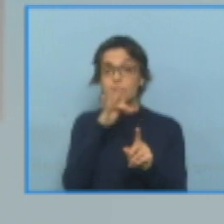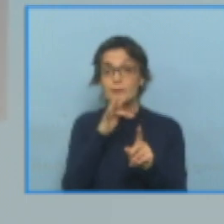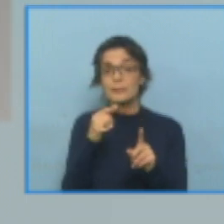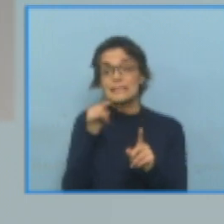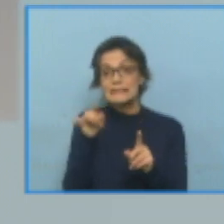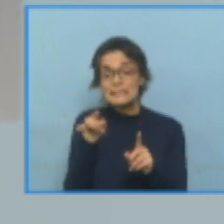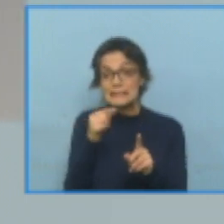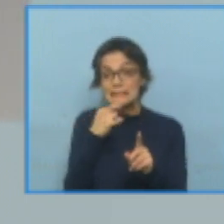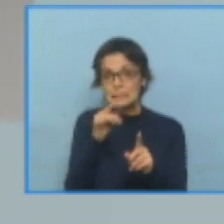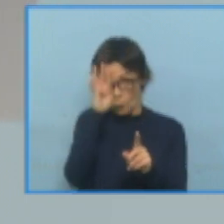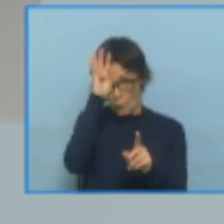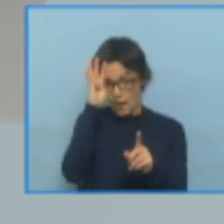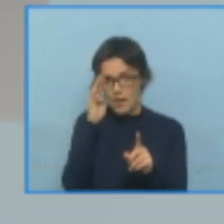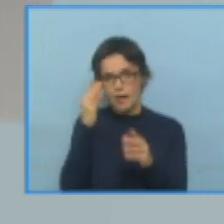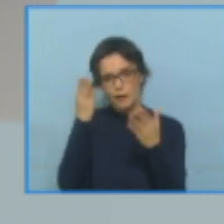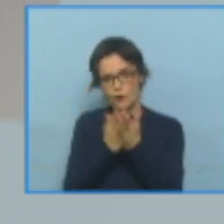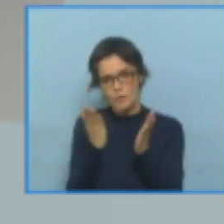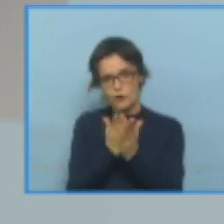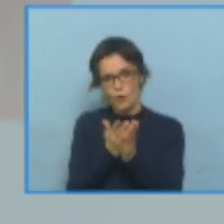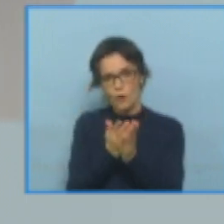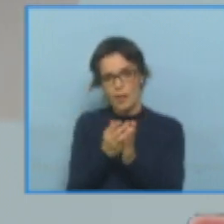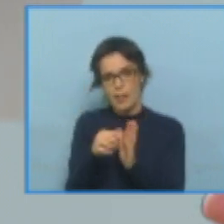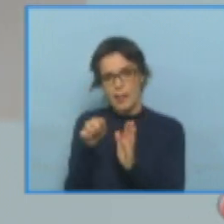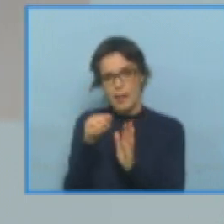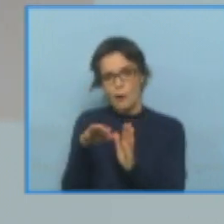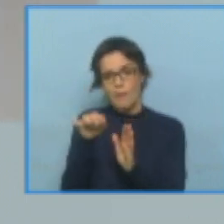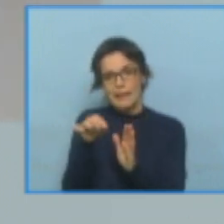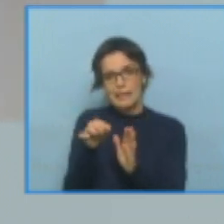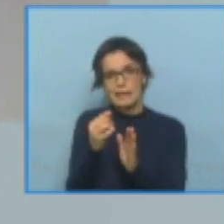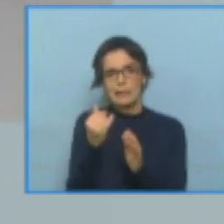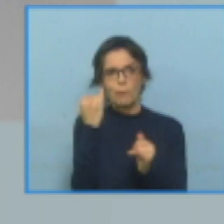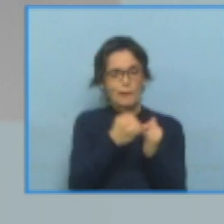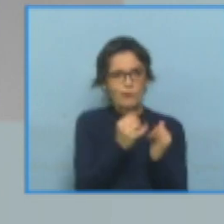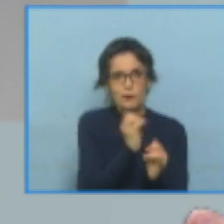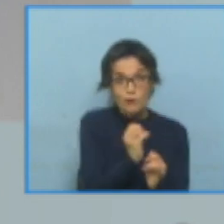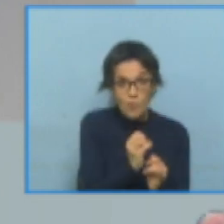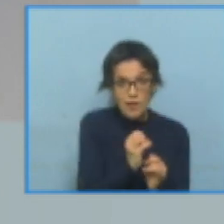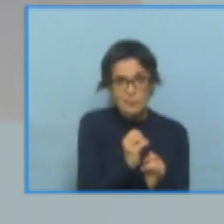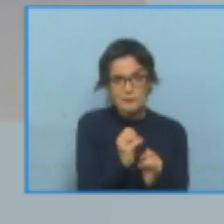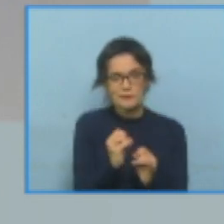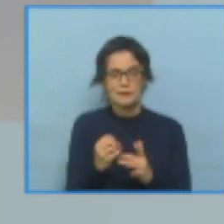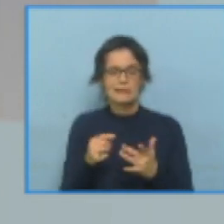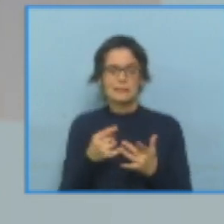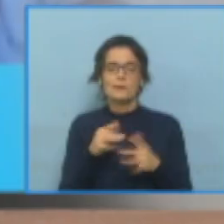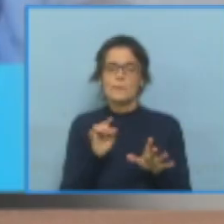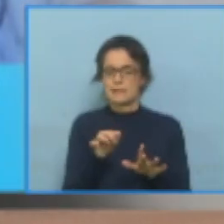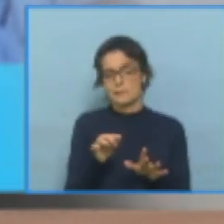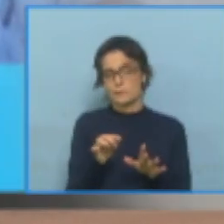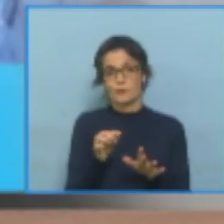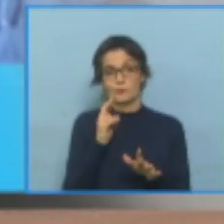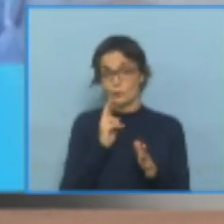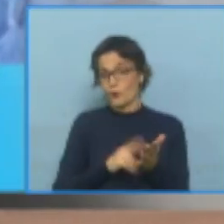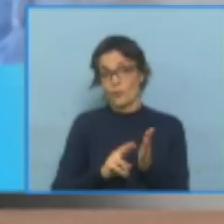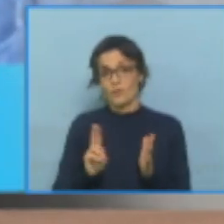a primeira escola de paz, de não violência, e realmente isso não acontece. A violência doméstica é a negação de tudo isso. Isso faz